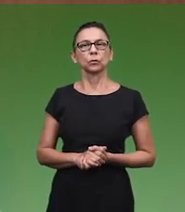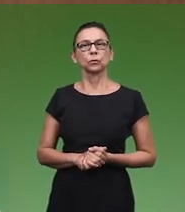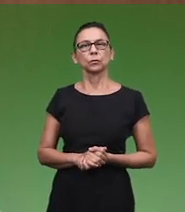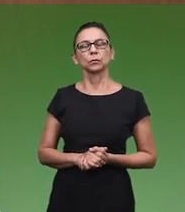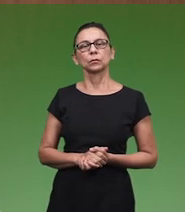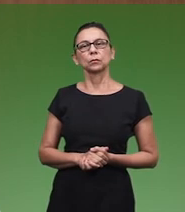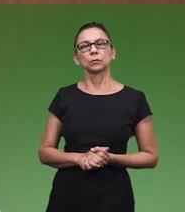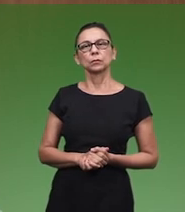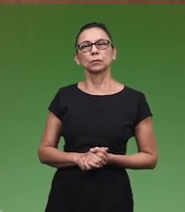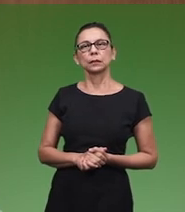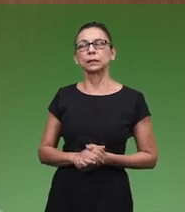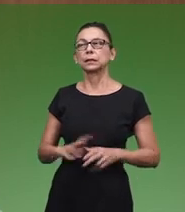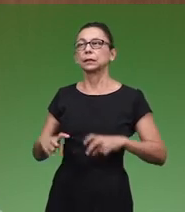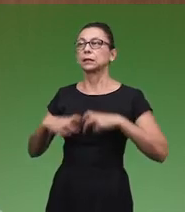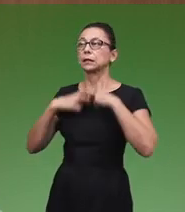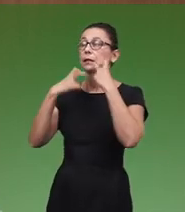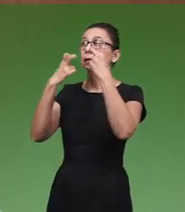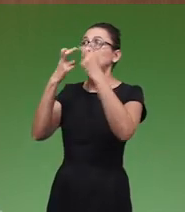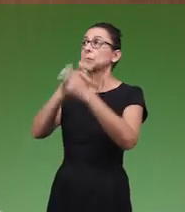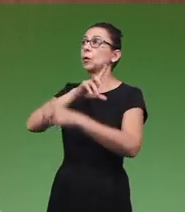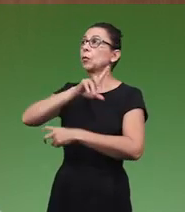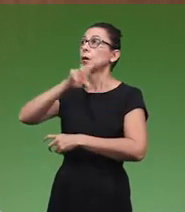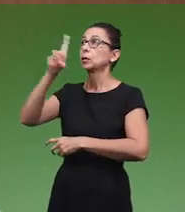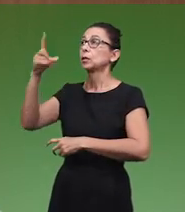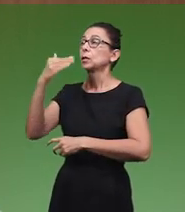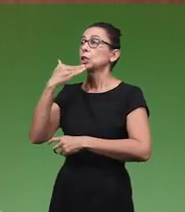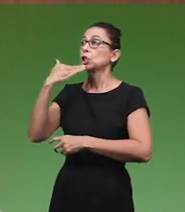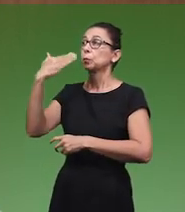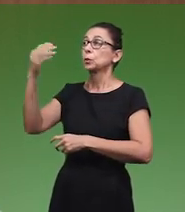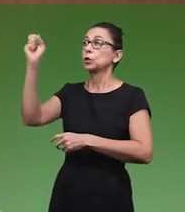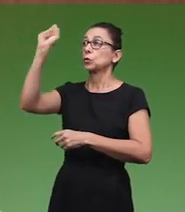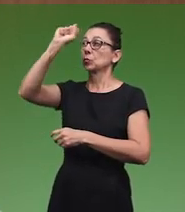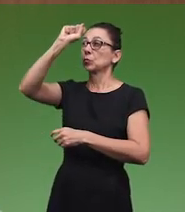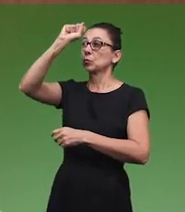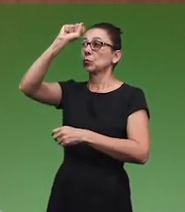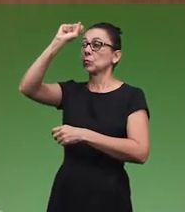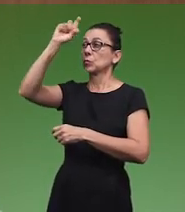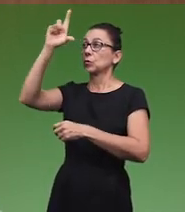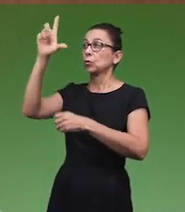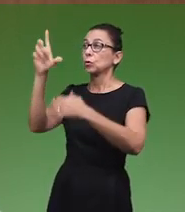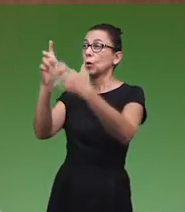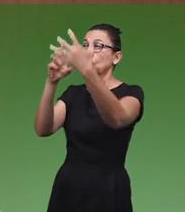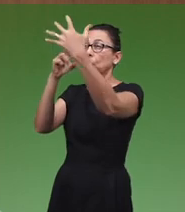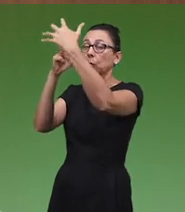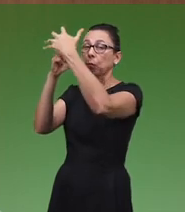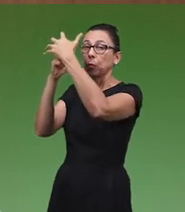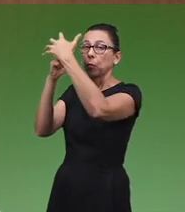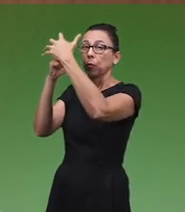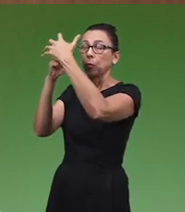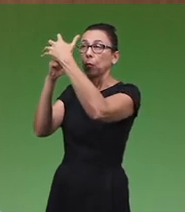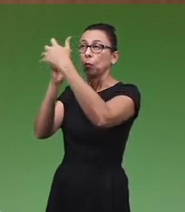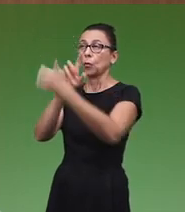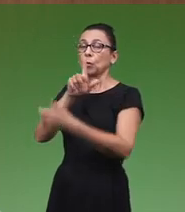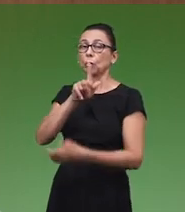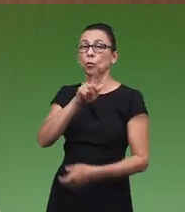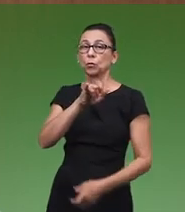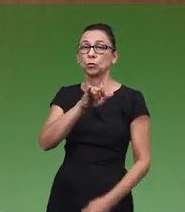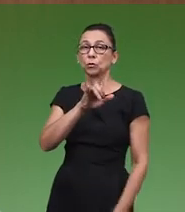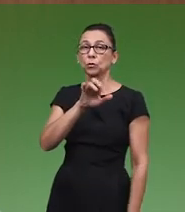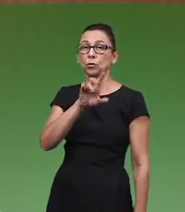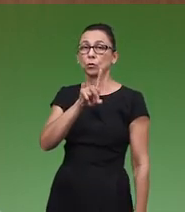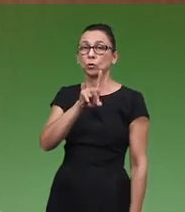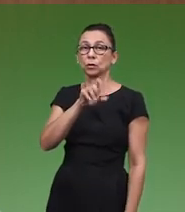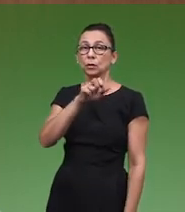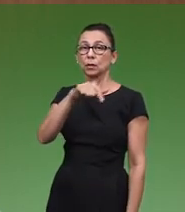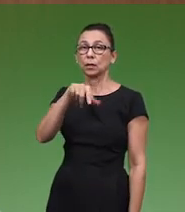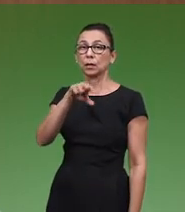exterminar os inimigos, ele clamou a Deus e pediu que o sol parasse em Gibeão e a lua no vale de